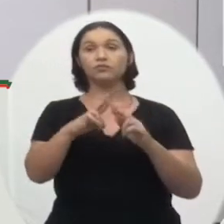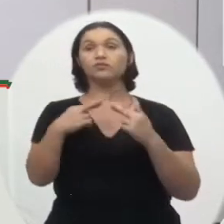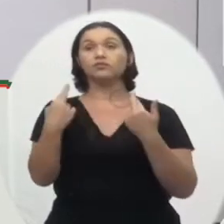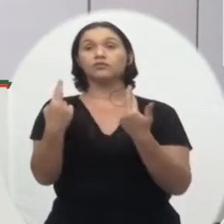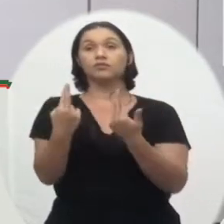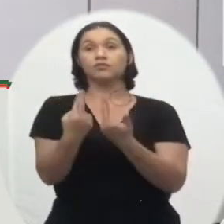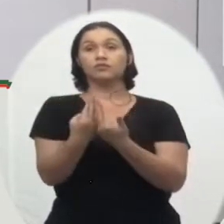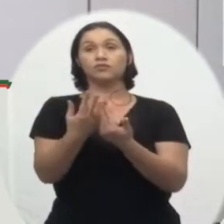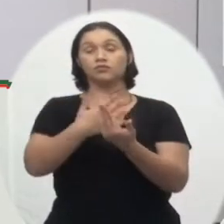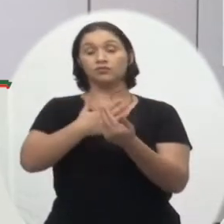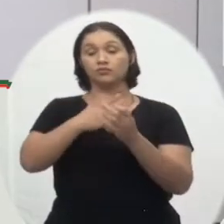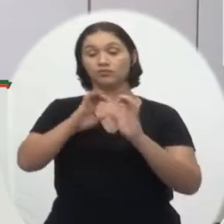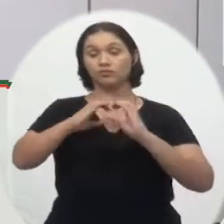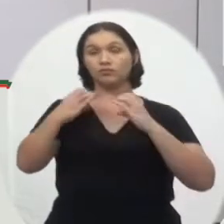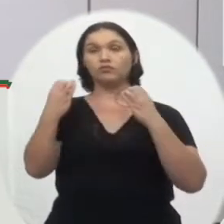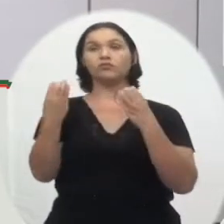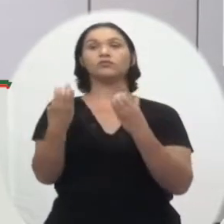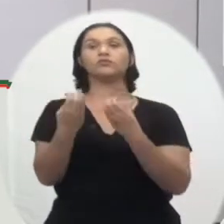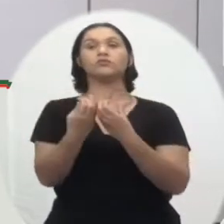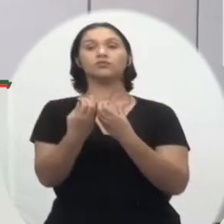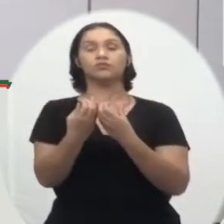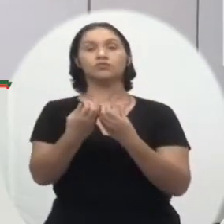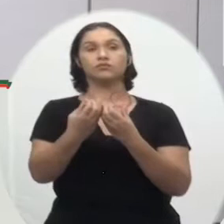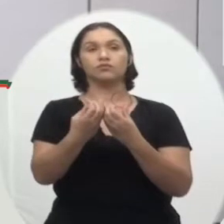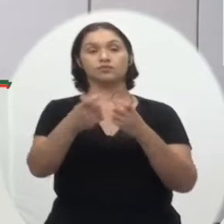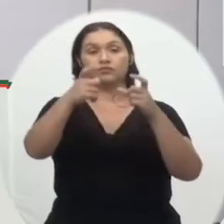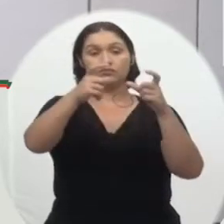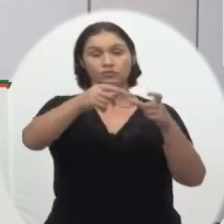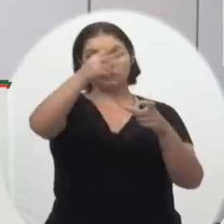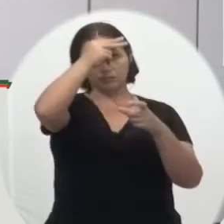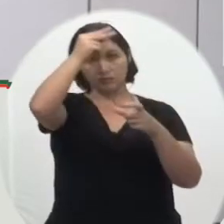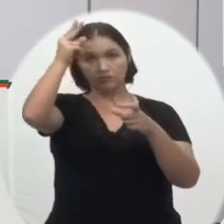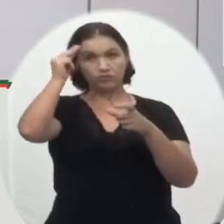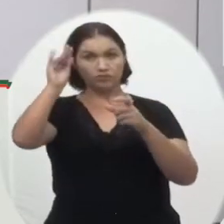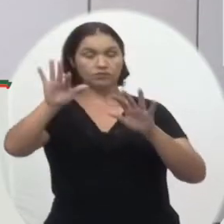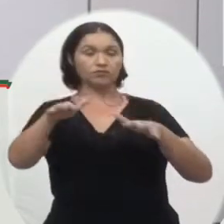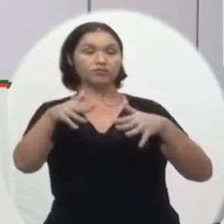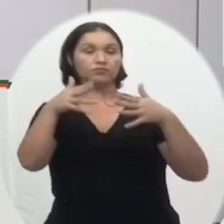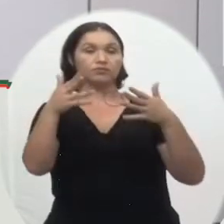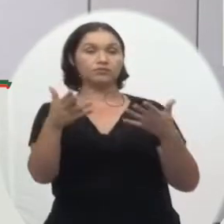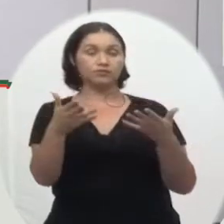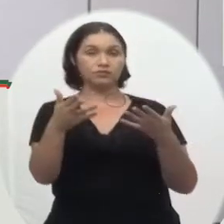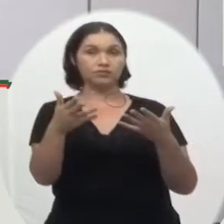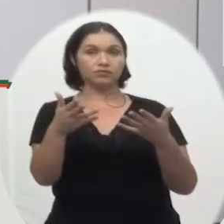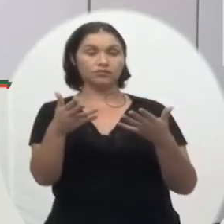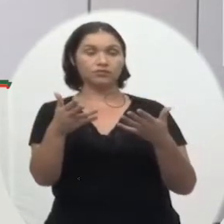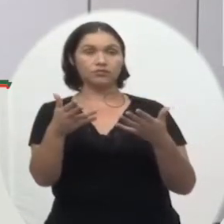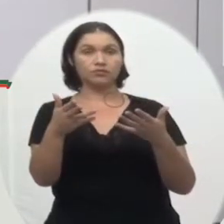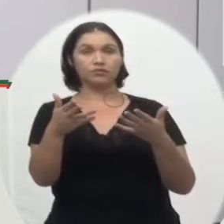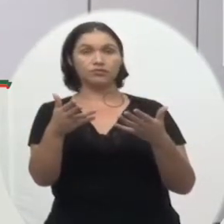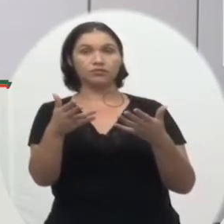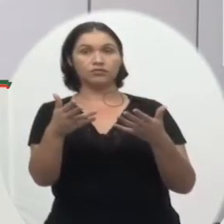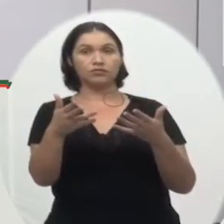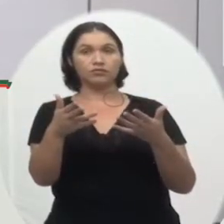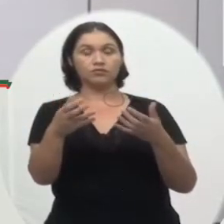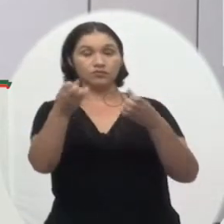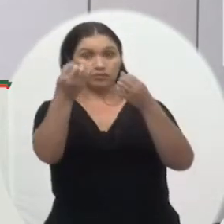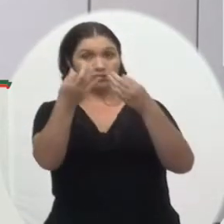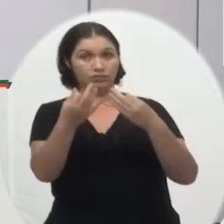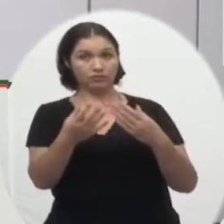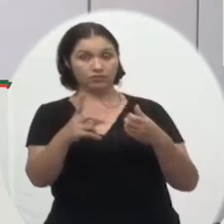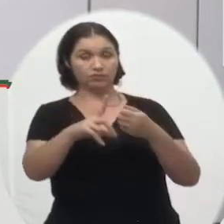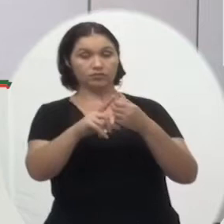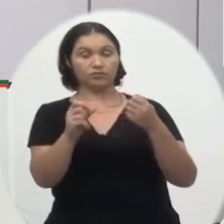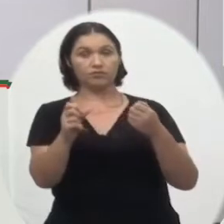com a nossa comunidade e com os moradores justifique conforme o artigo 85,